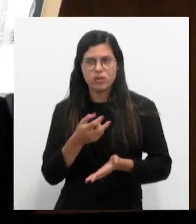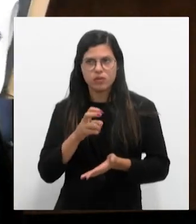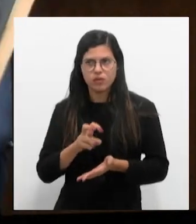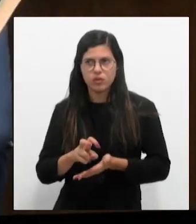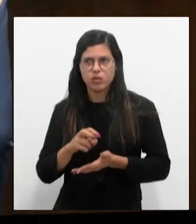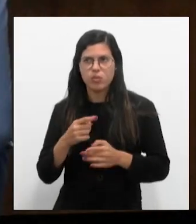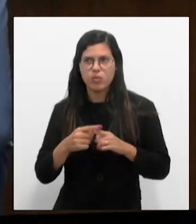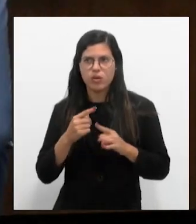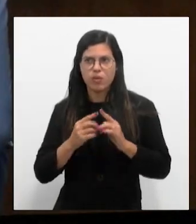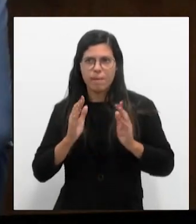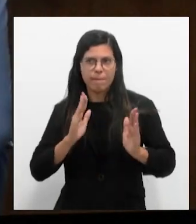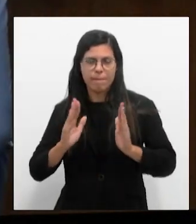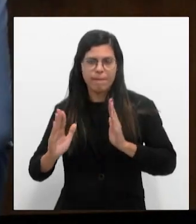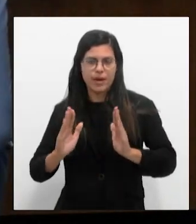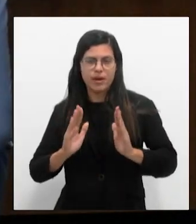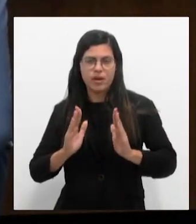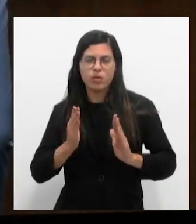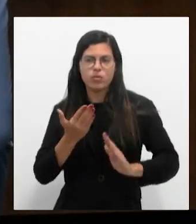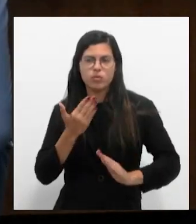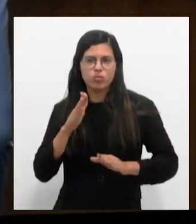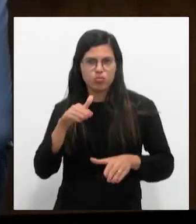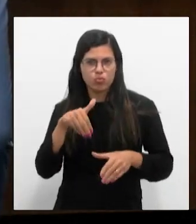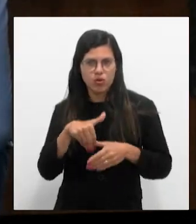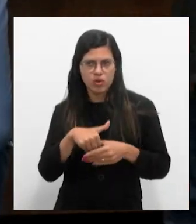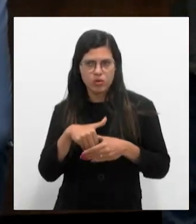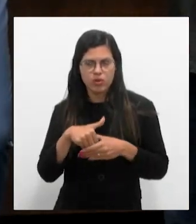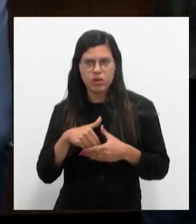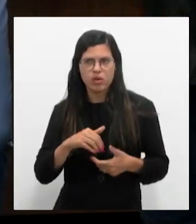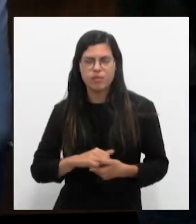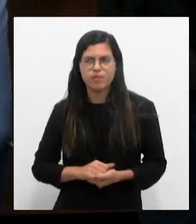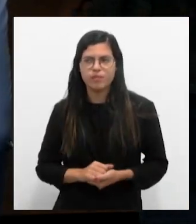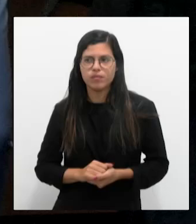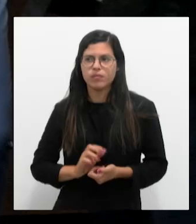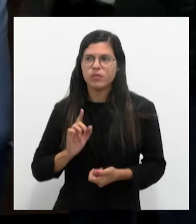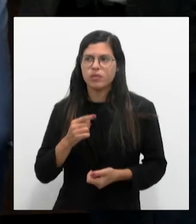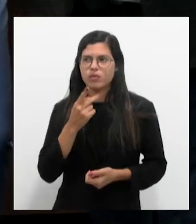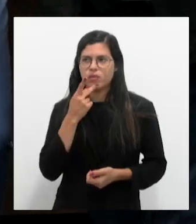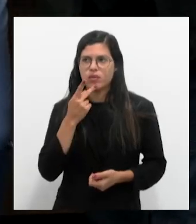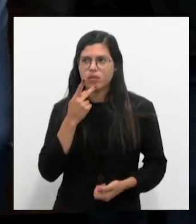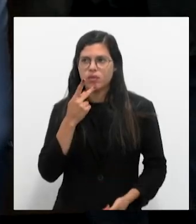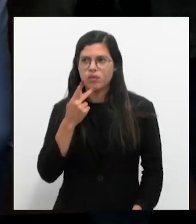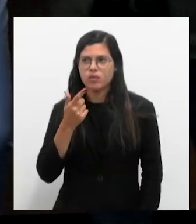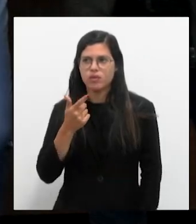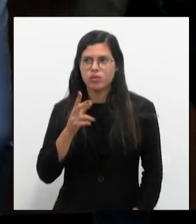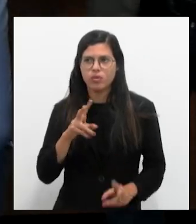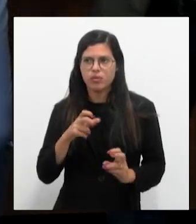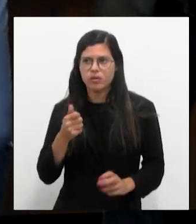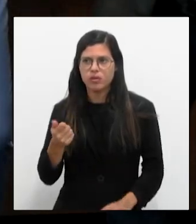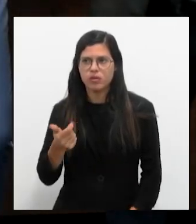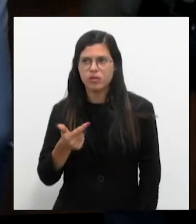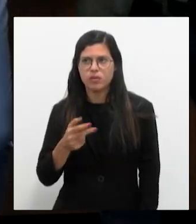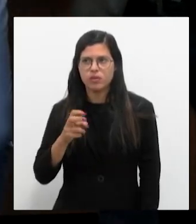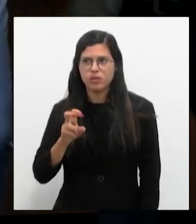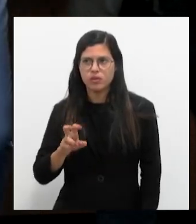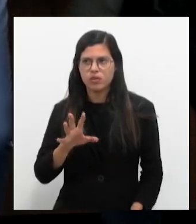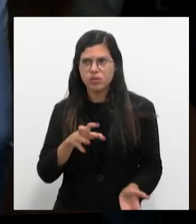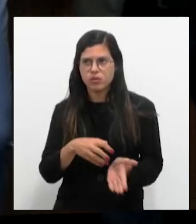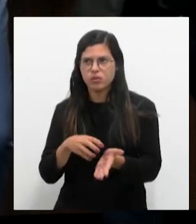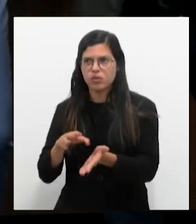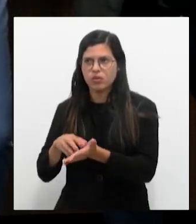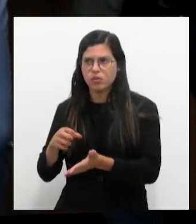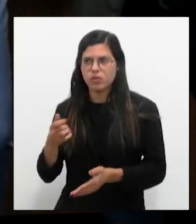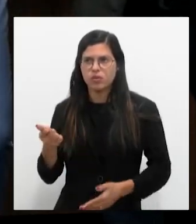eleitoral, presidente. Nós estamos chegando no período eleitoral. E aí nós estamos falando de 125 mil núcleos, 12.500